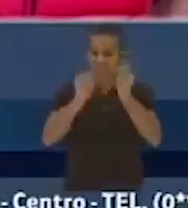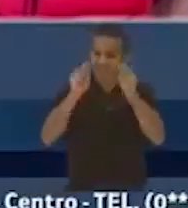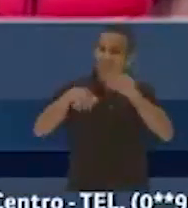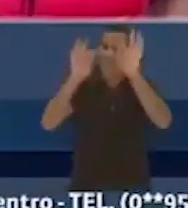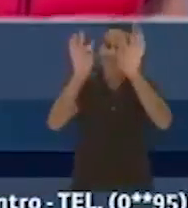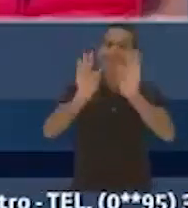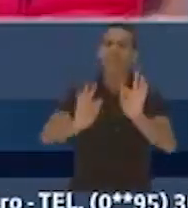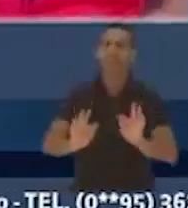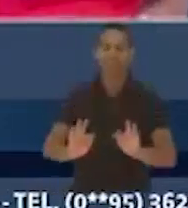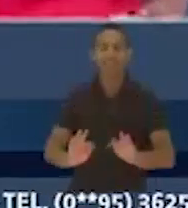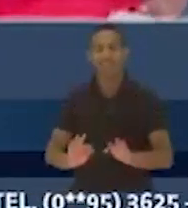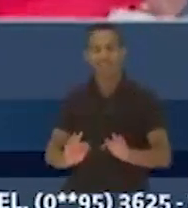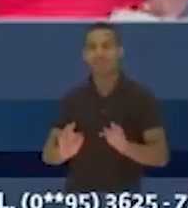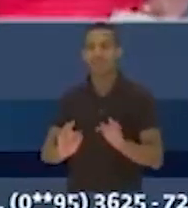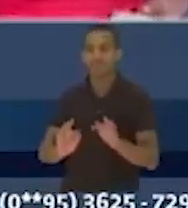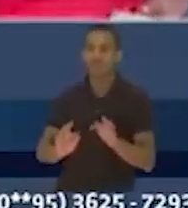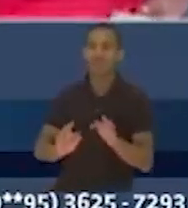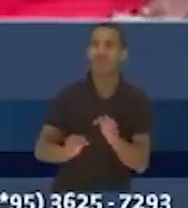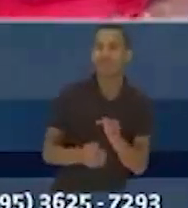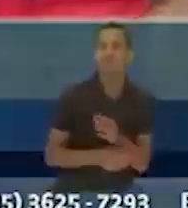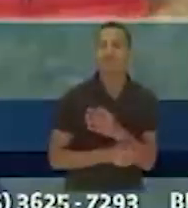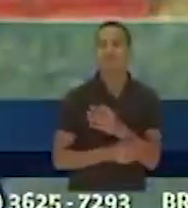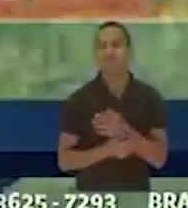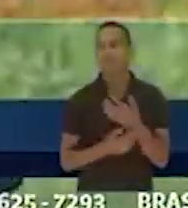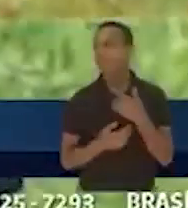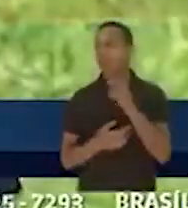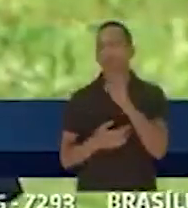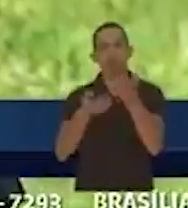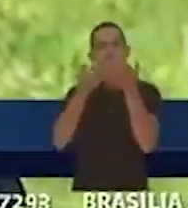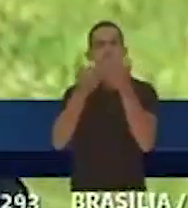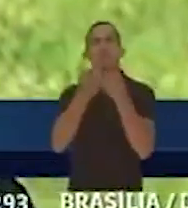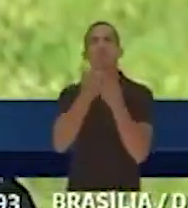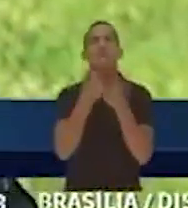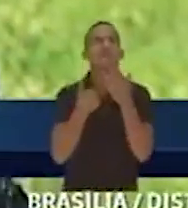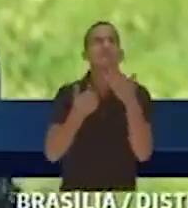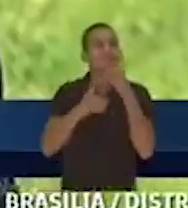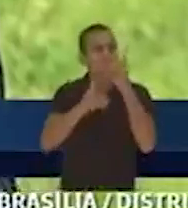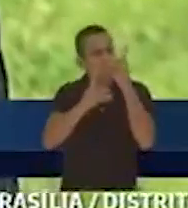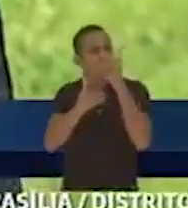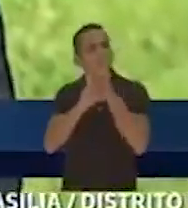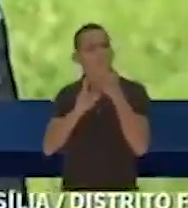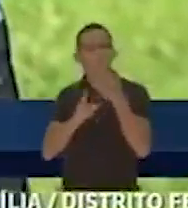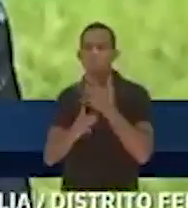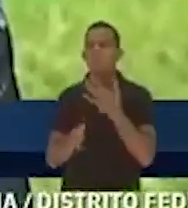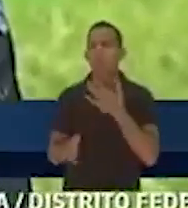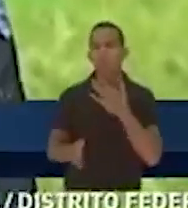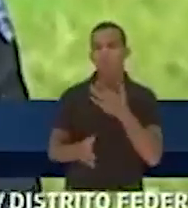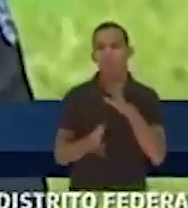feliz. Eu só quero encontrar o meu lugar.